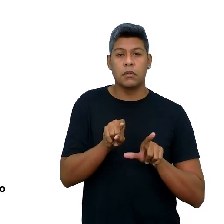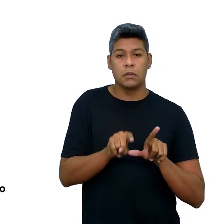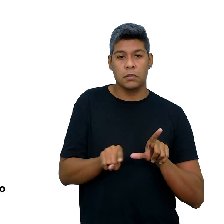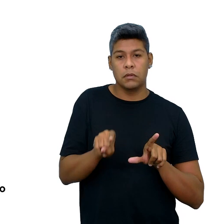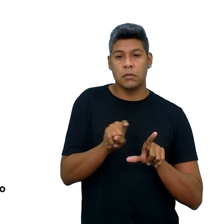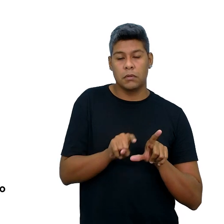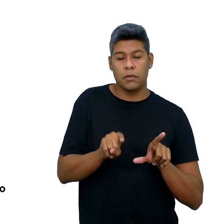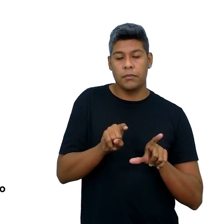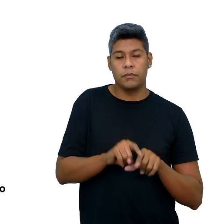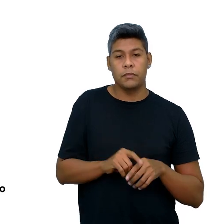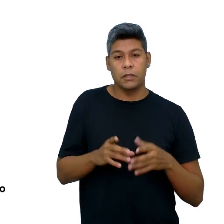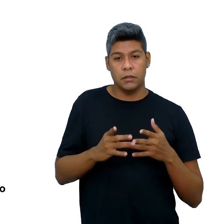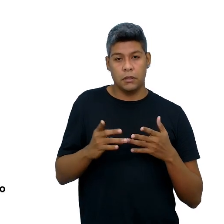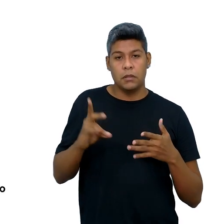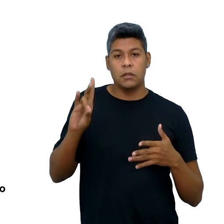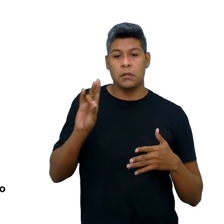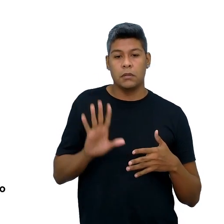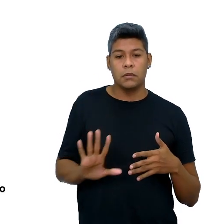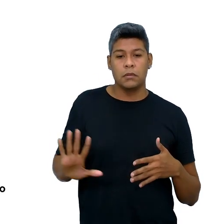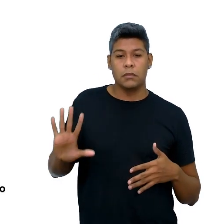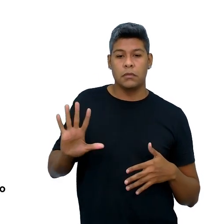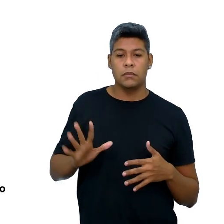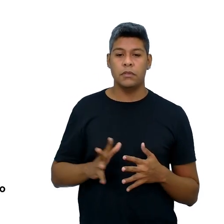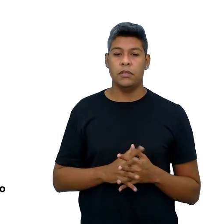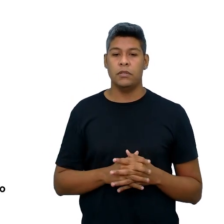multimodais e multissemióticos.